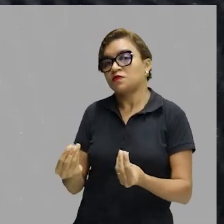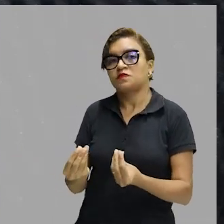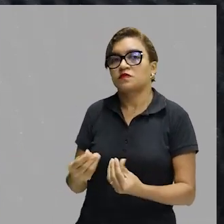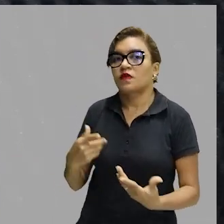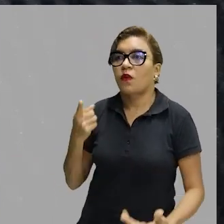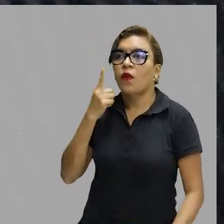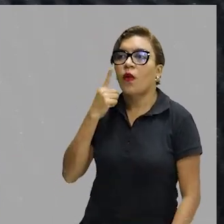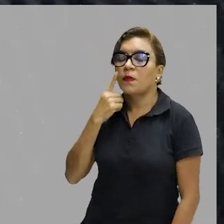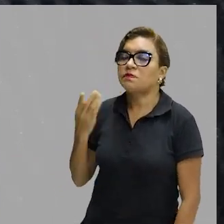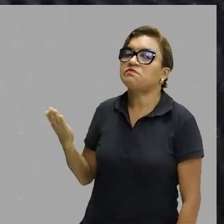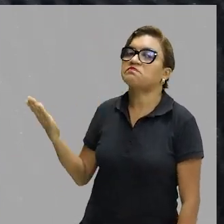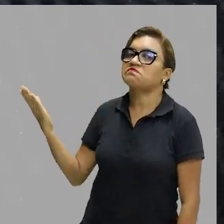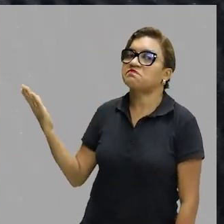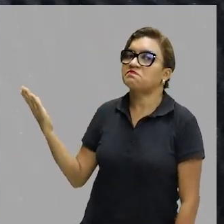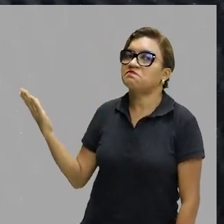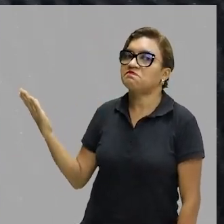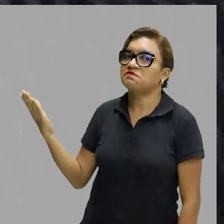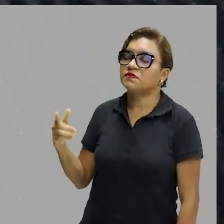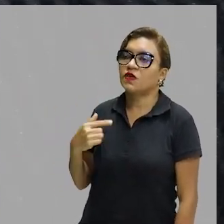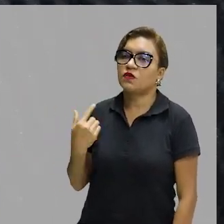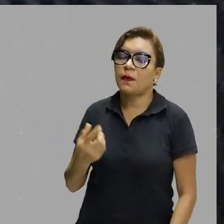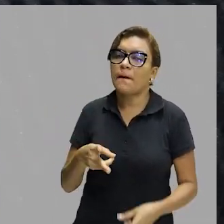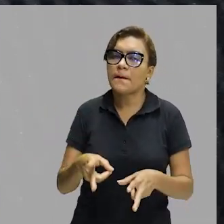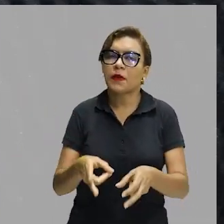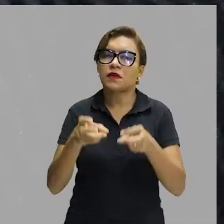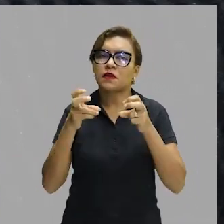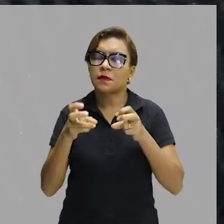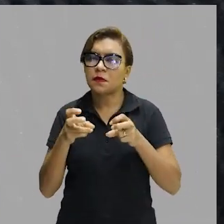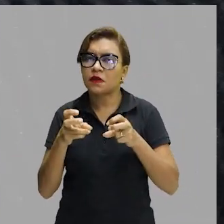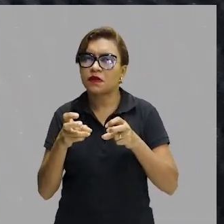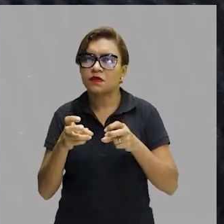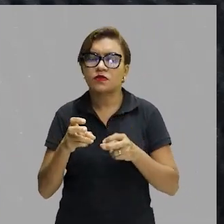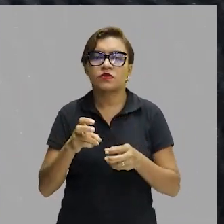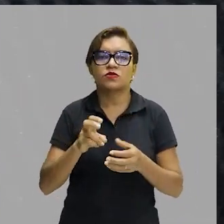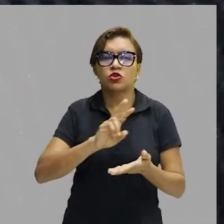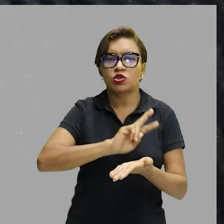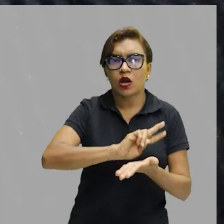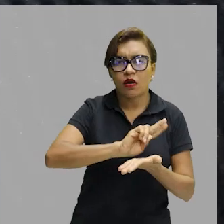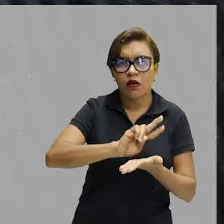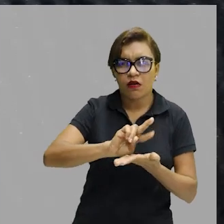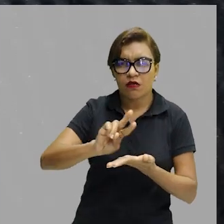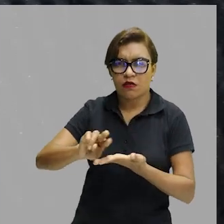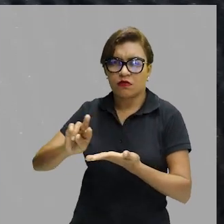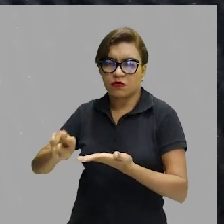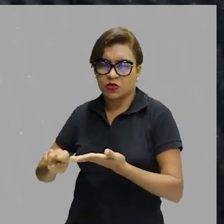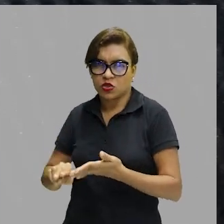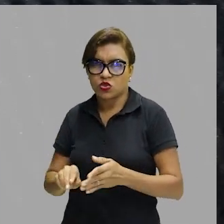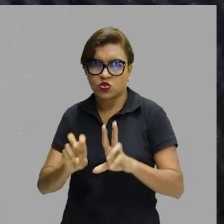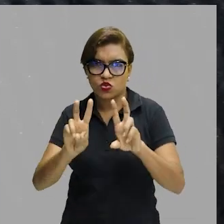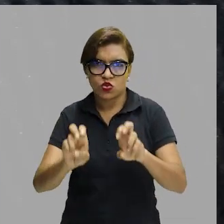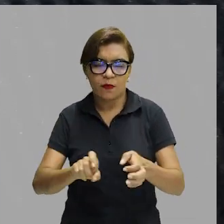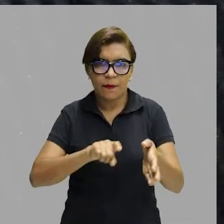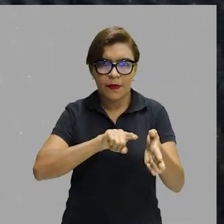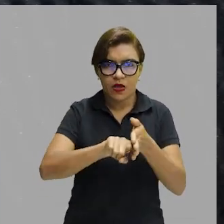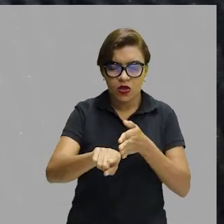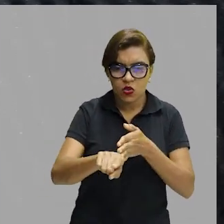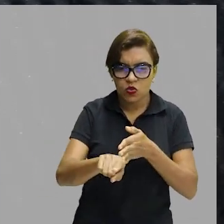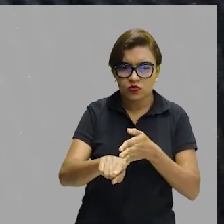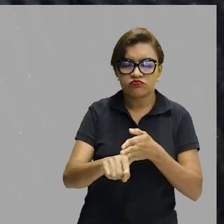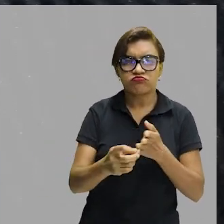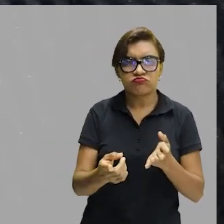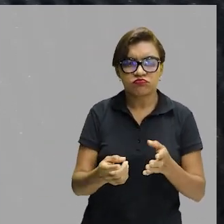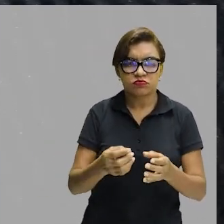dessa forma, a gente consegue captar todos os dados da questão, certo? Jogar